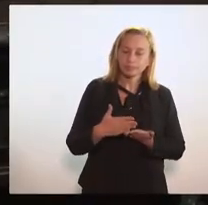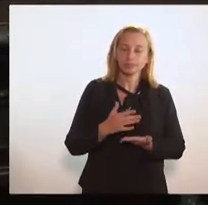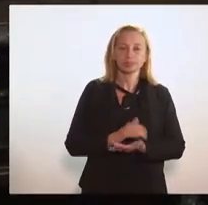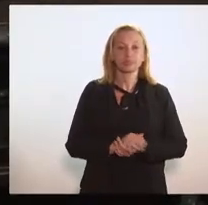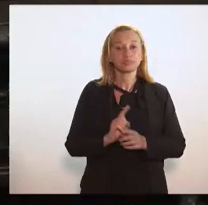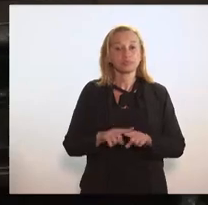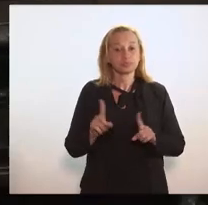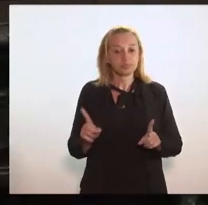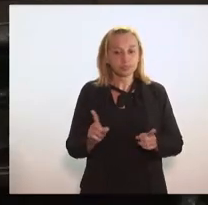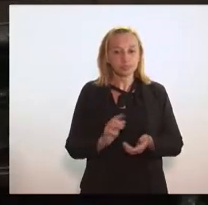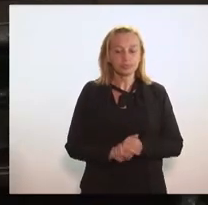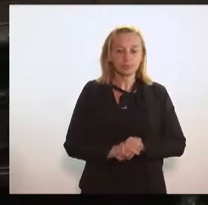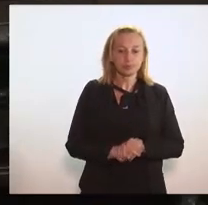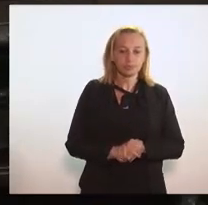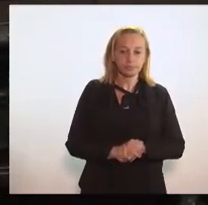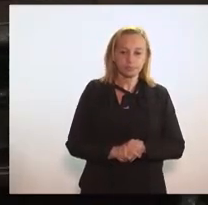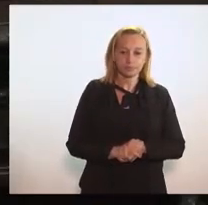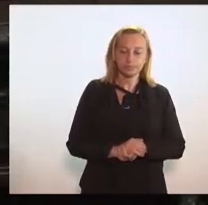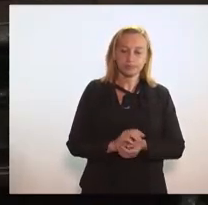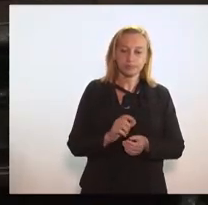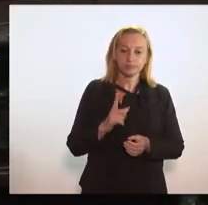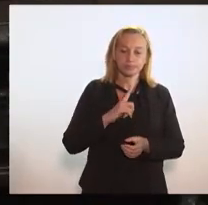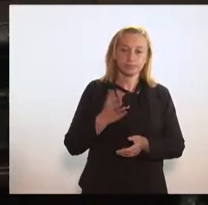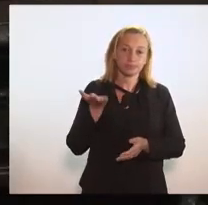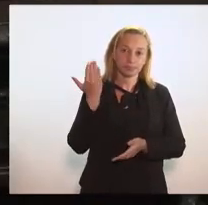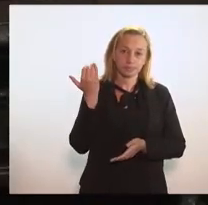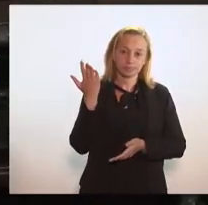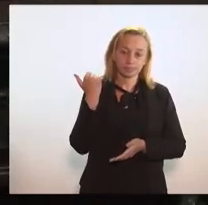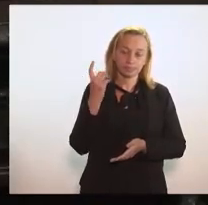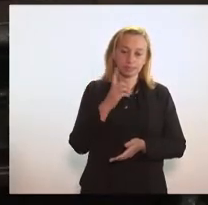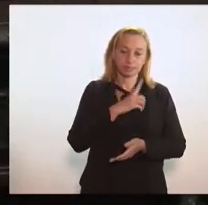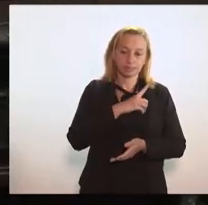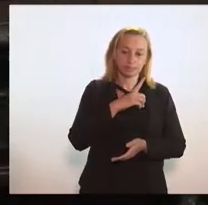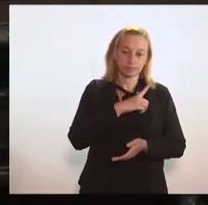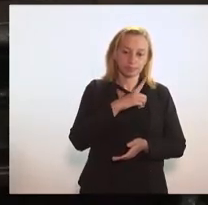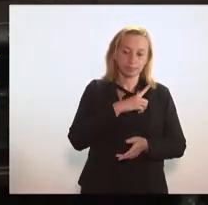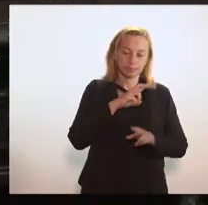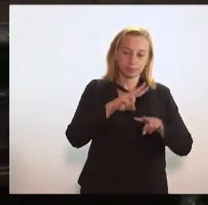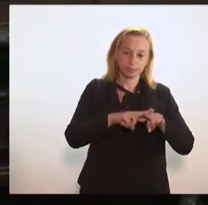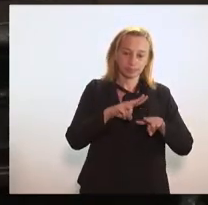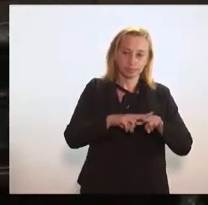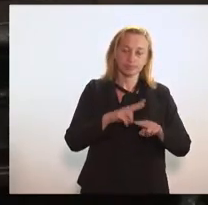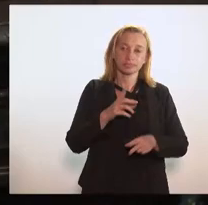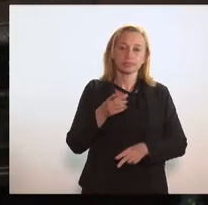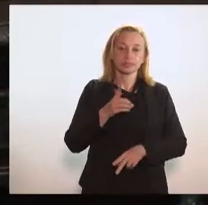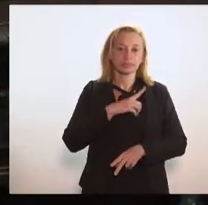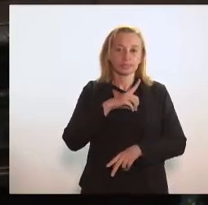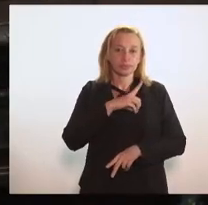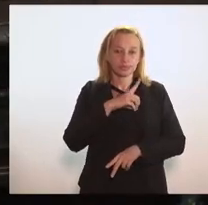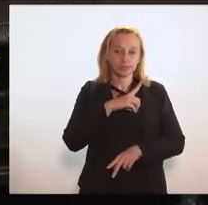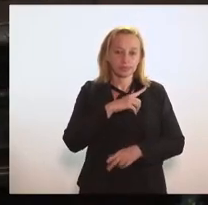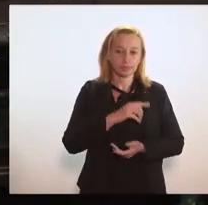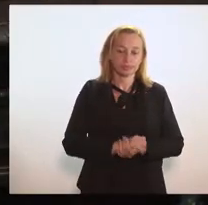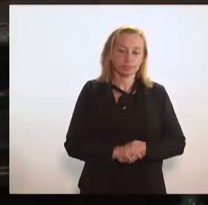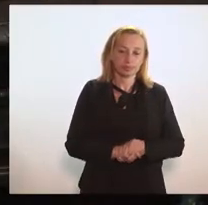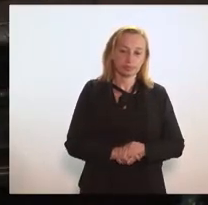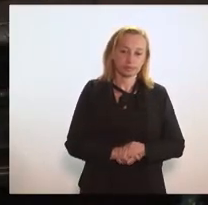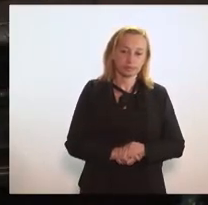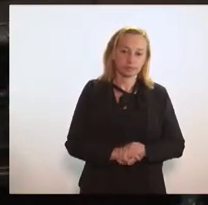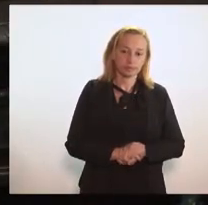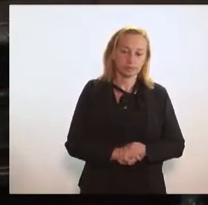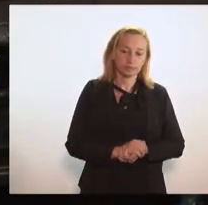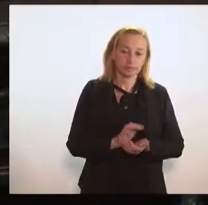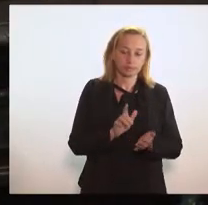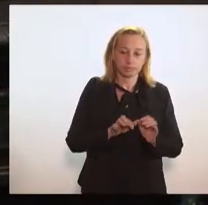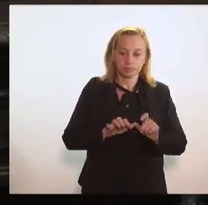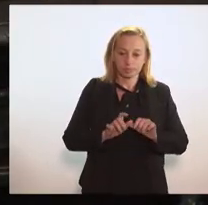vai ser inegável que nós temos um passado delegacias com carceragem de delegacia escorre hora feita através de